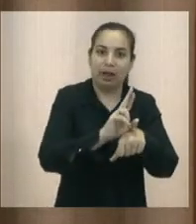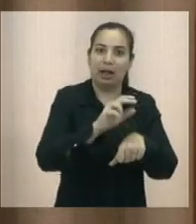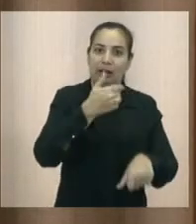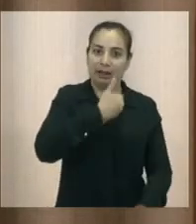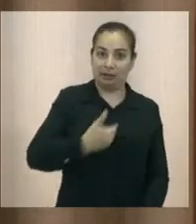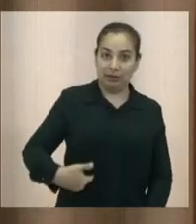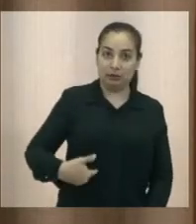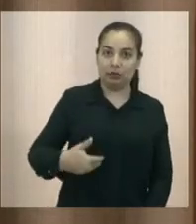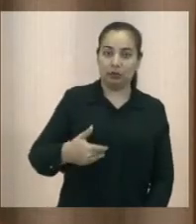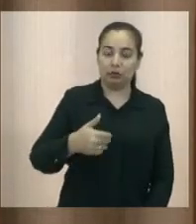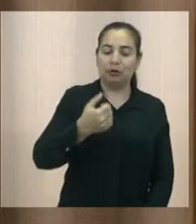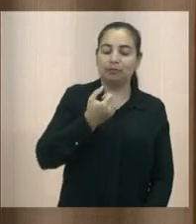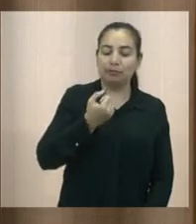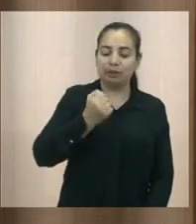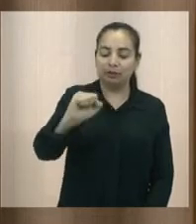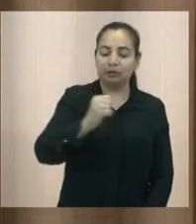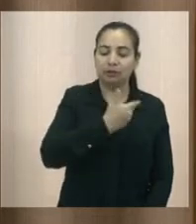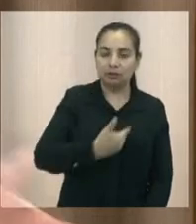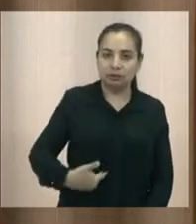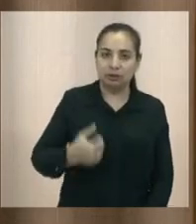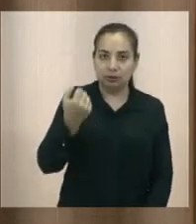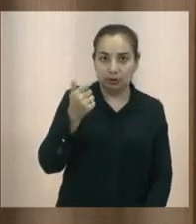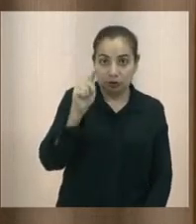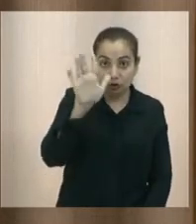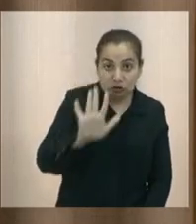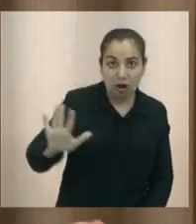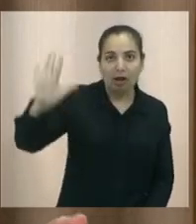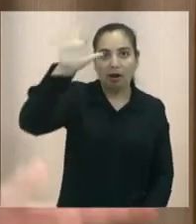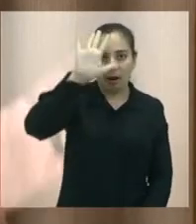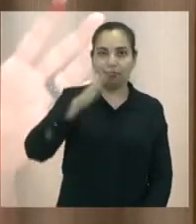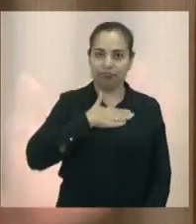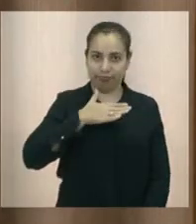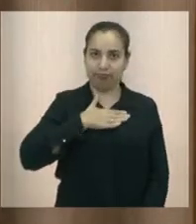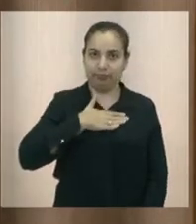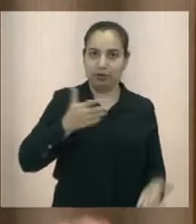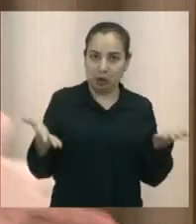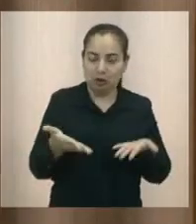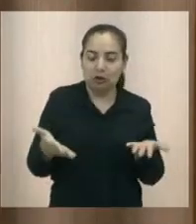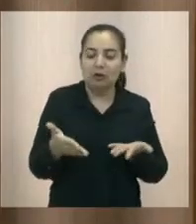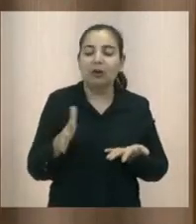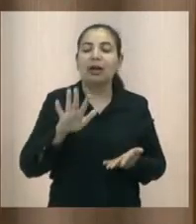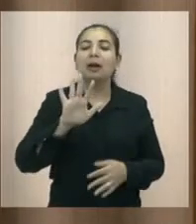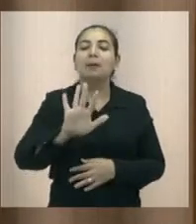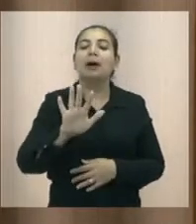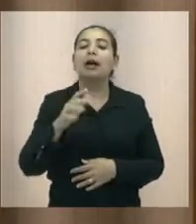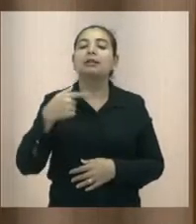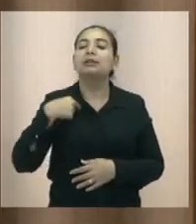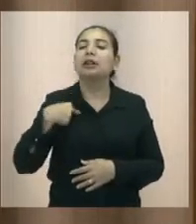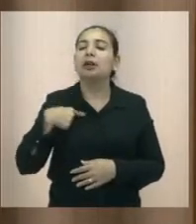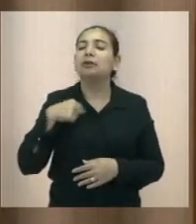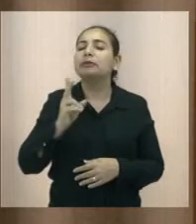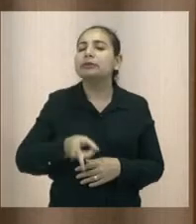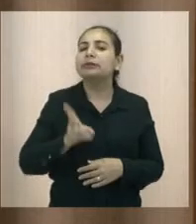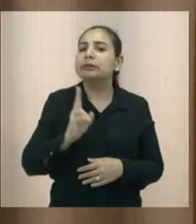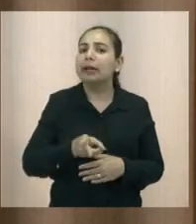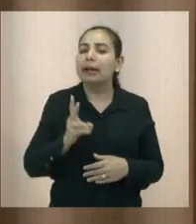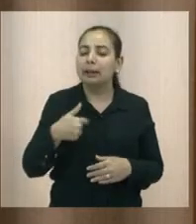hoje, do seu ponto de vista pessoal, ele tem muito a ver daquilo que eu desde a infância que eu